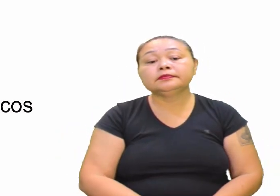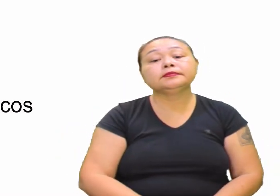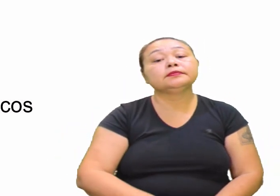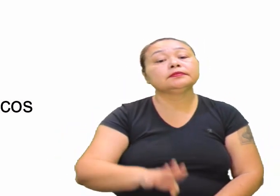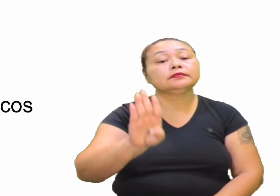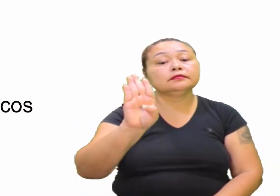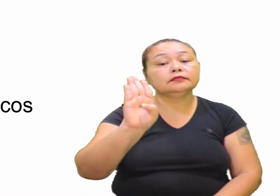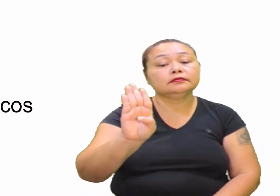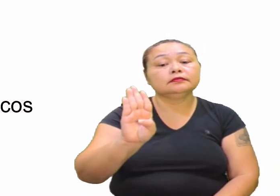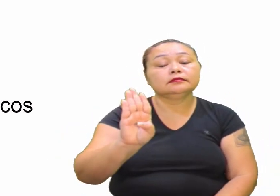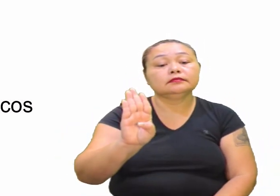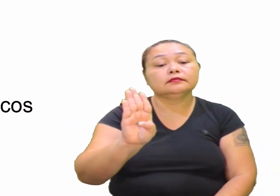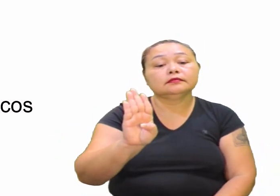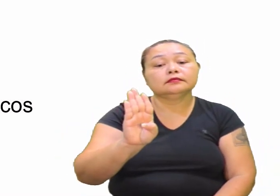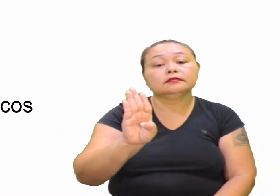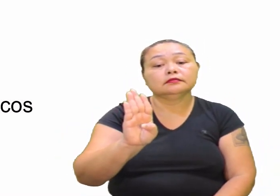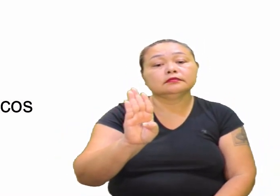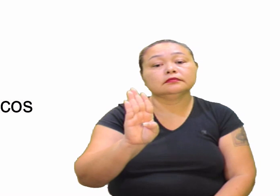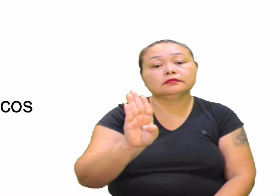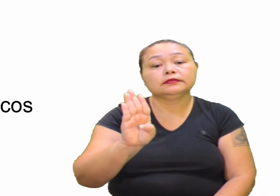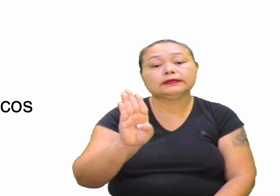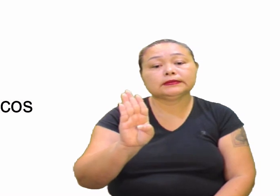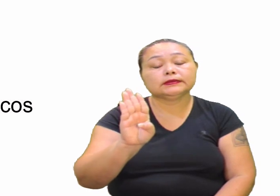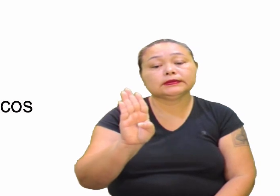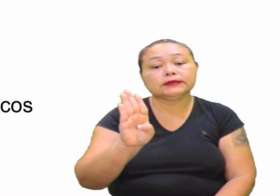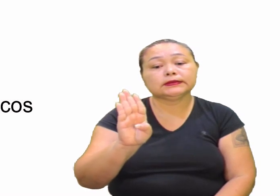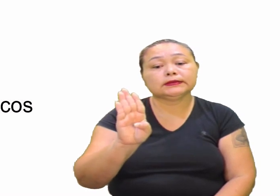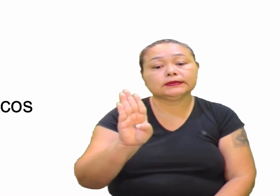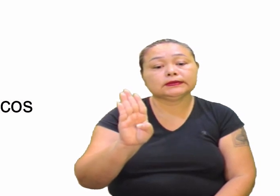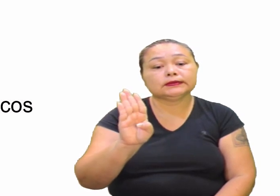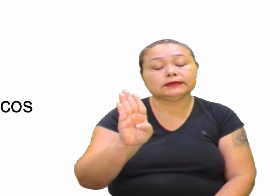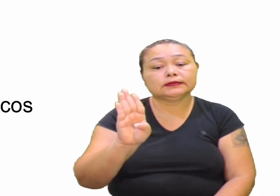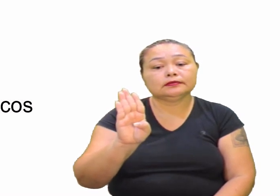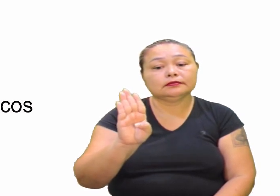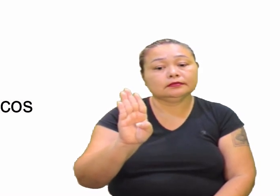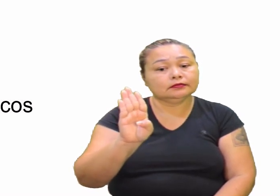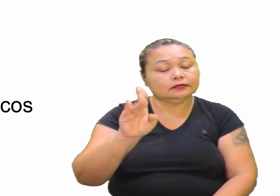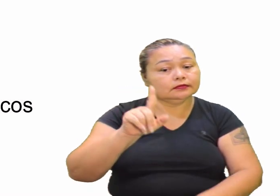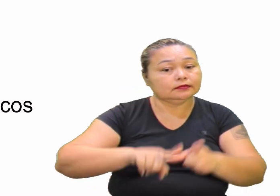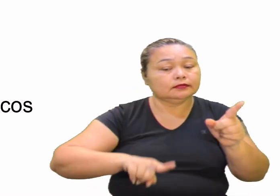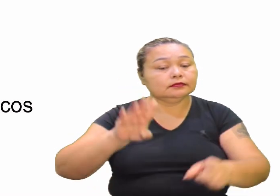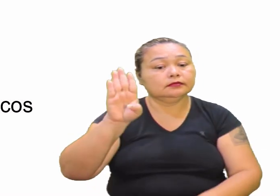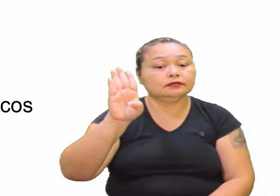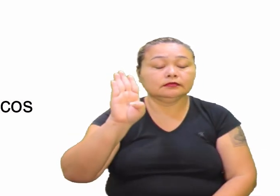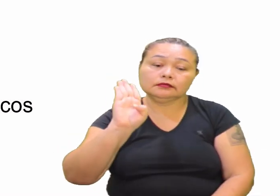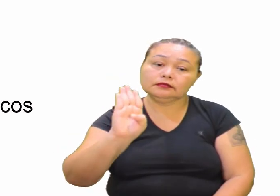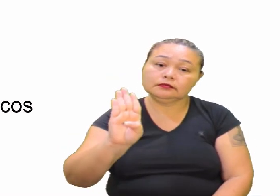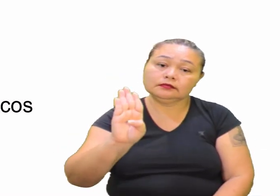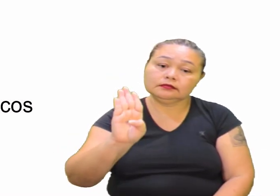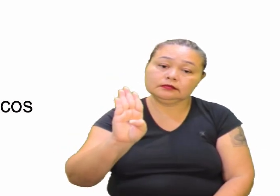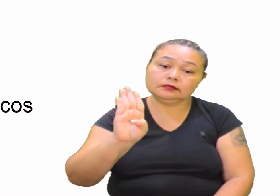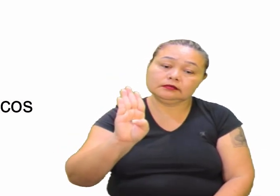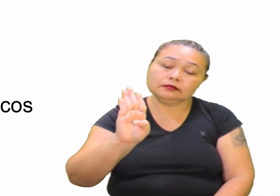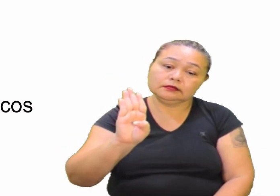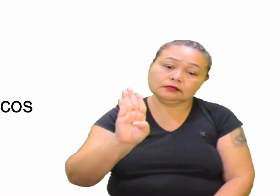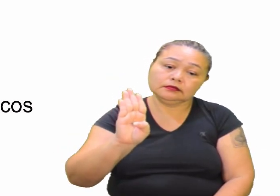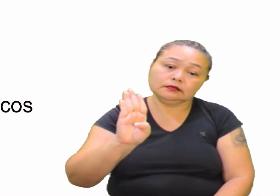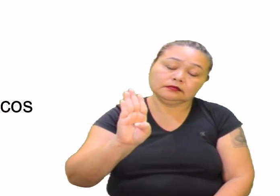B. Ô, Jefferson. A letra